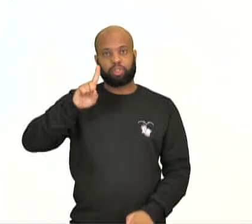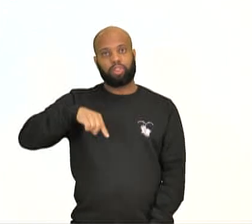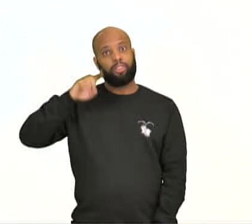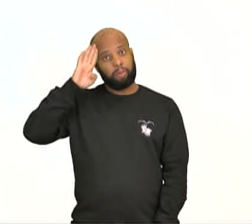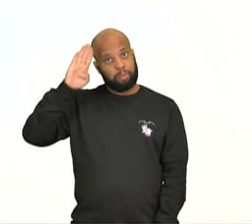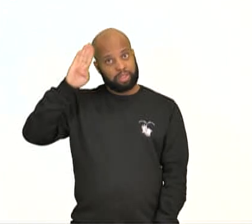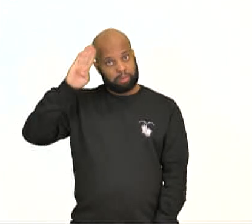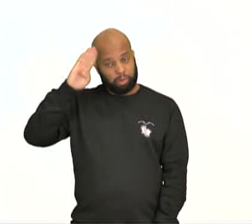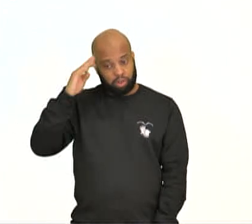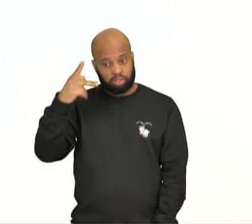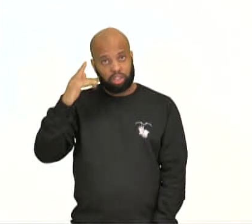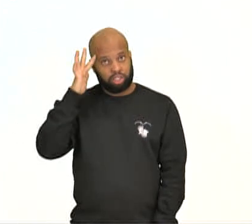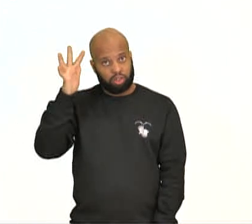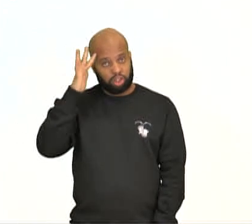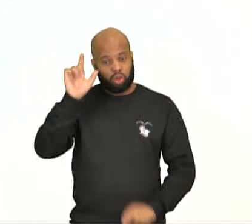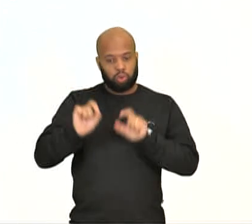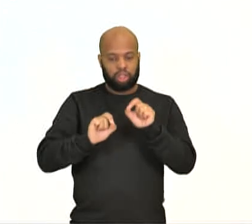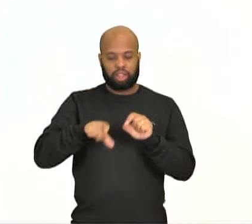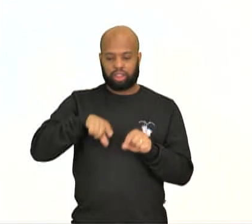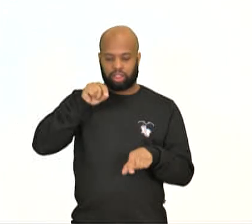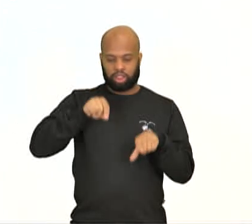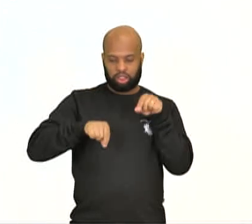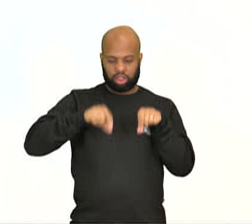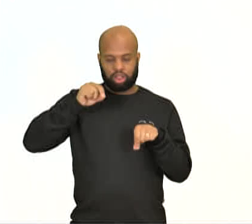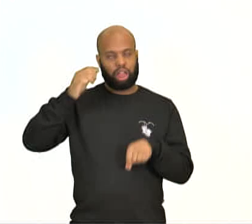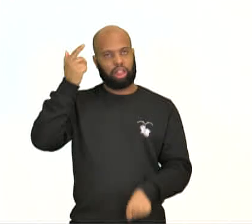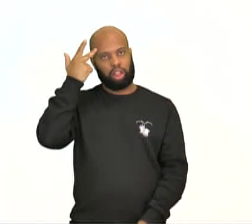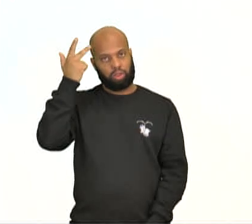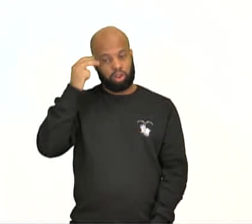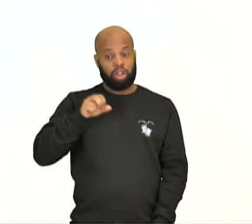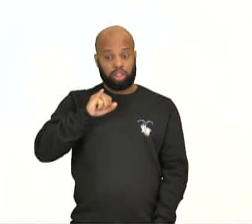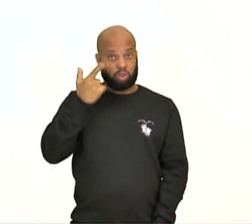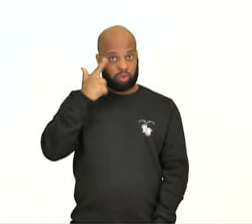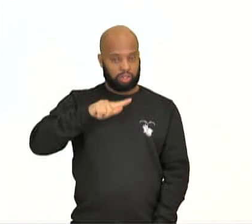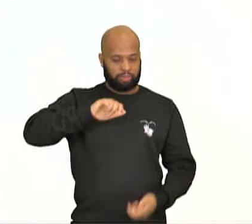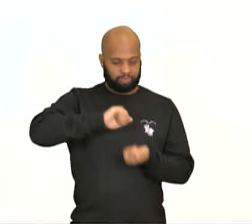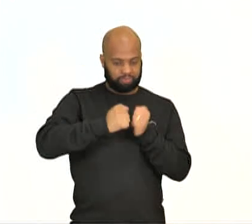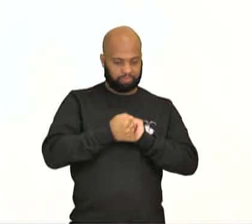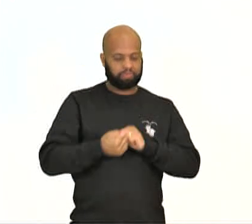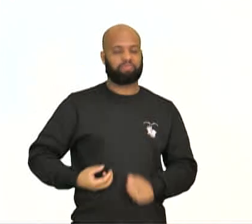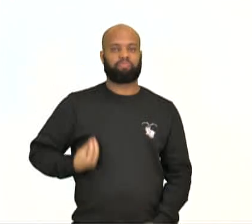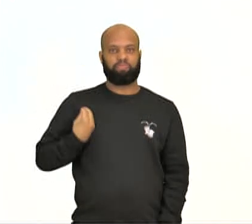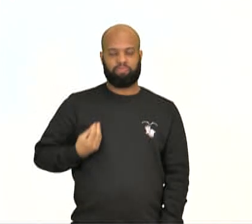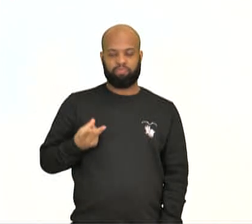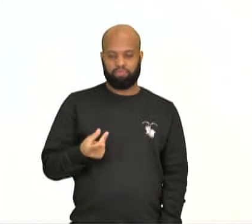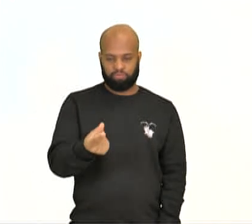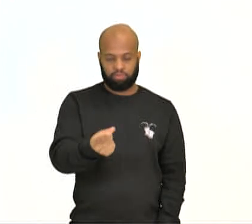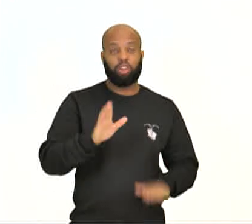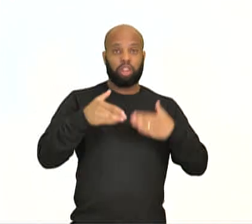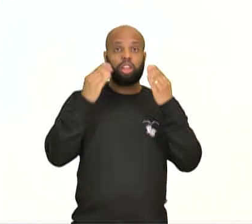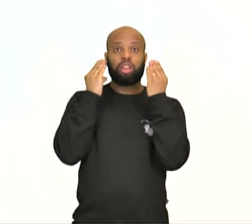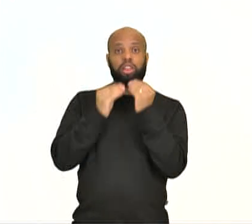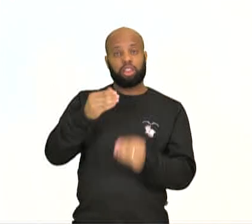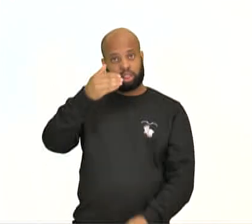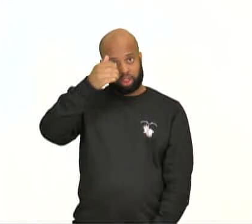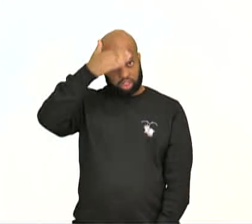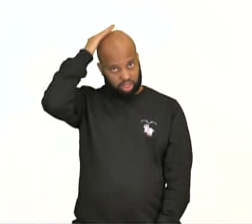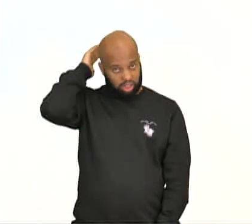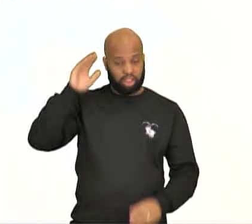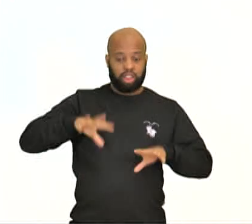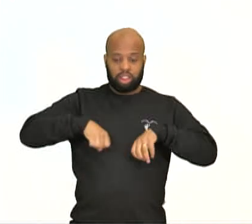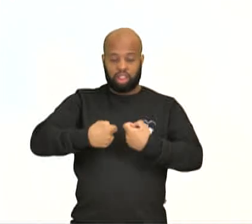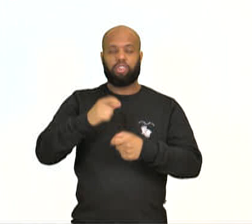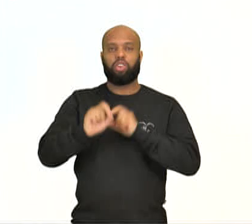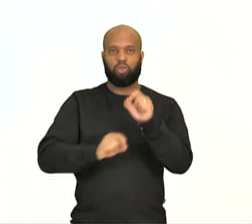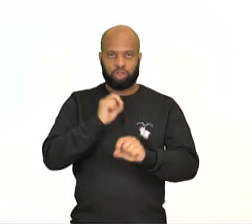dele, a essência, né? A seleção natural, aquele que se adaptar sobrevive. Darwin defende que os humanos e macacos tiveram o